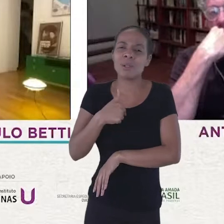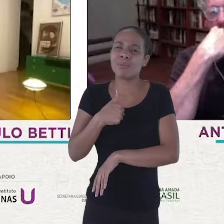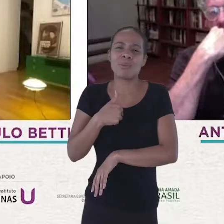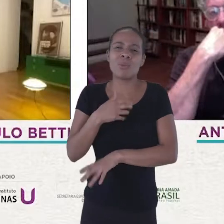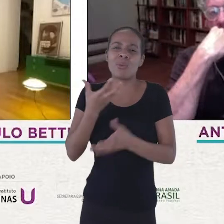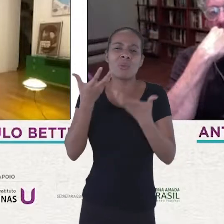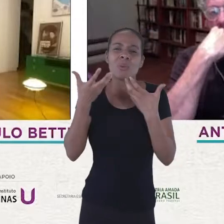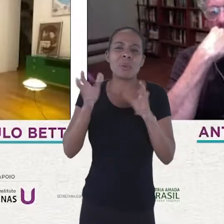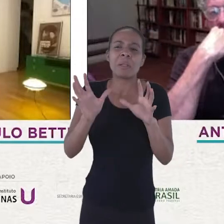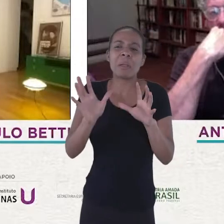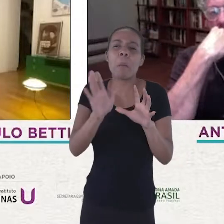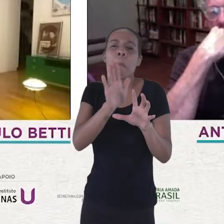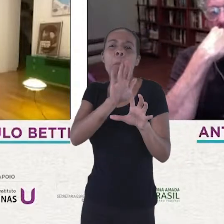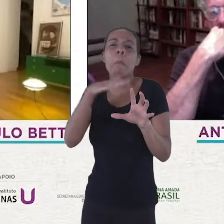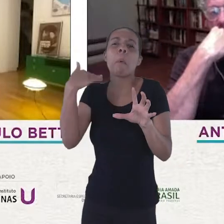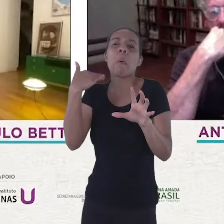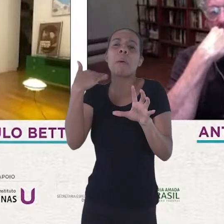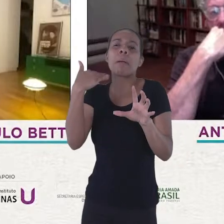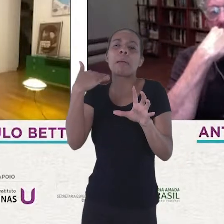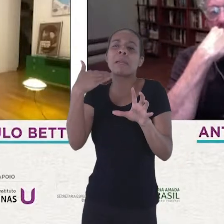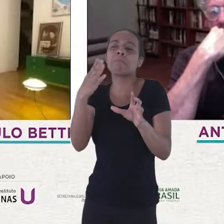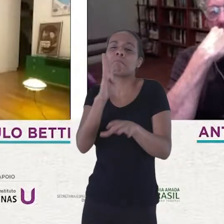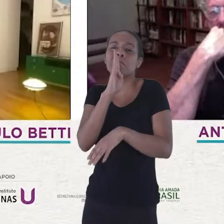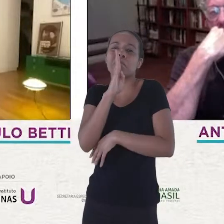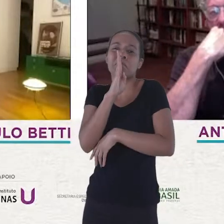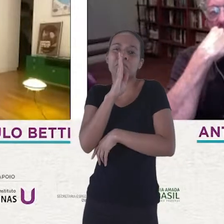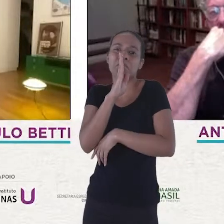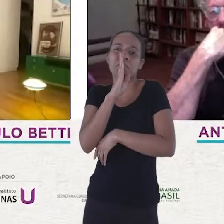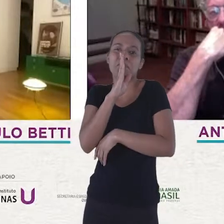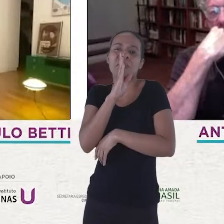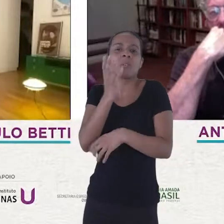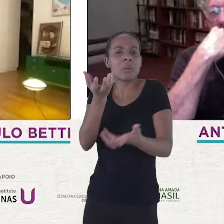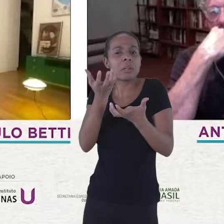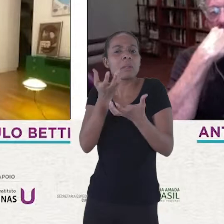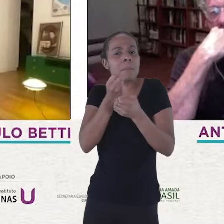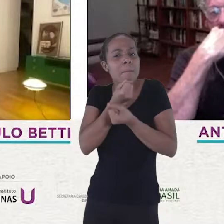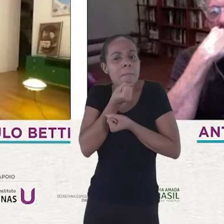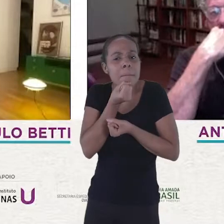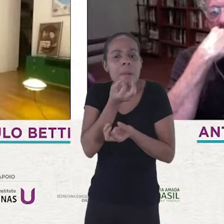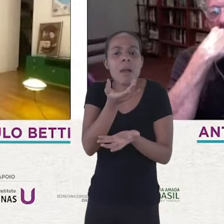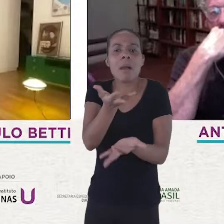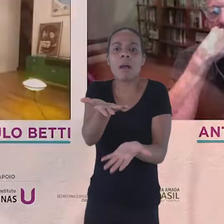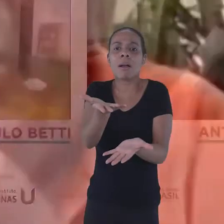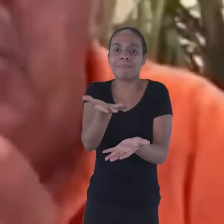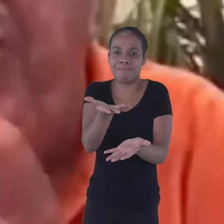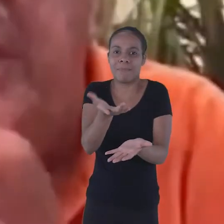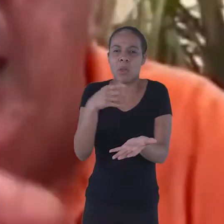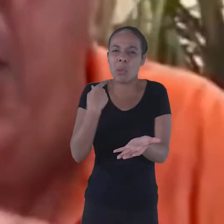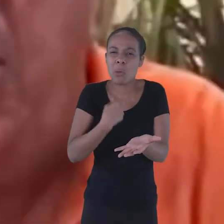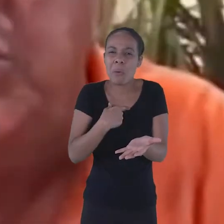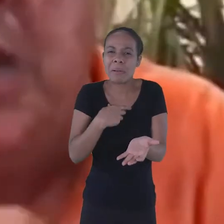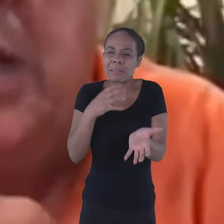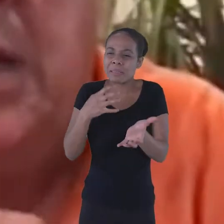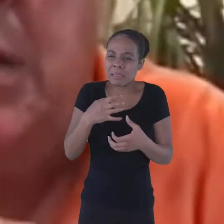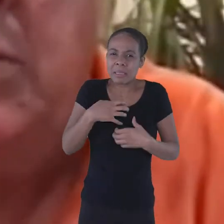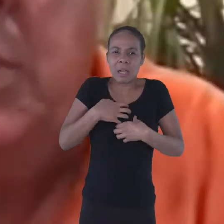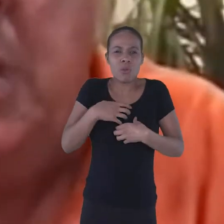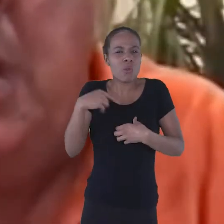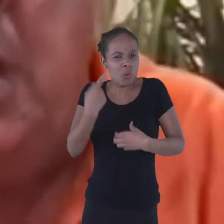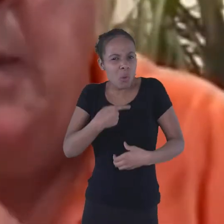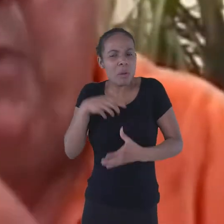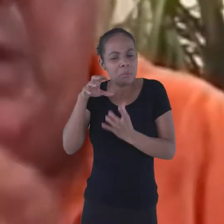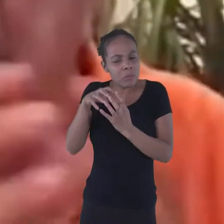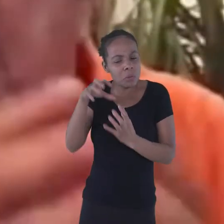isso, eu não quero. A gente vai ficando mais velho, a gente vai pensando, a gente vai sentindo o final